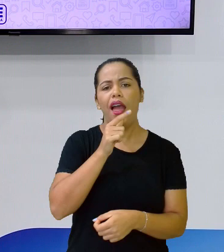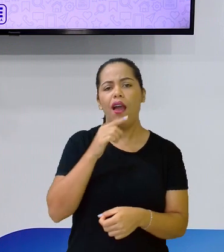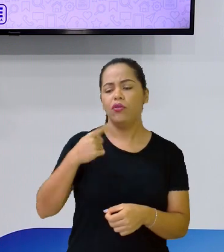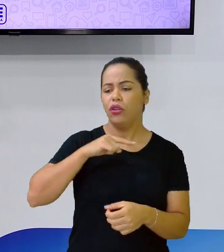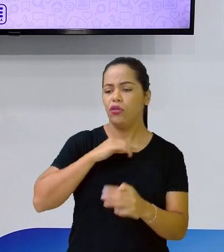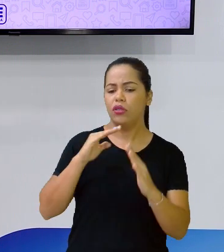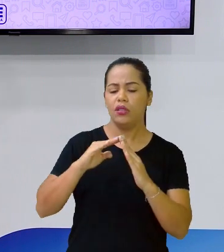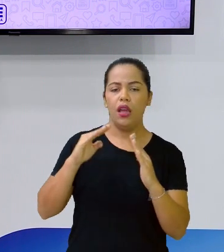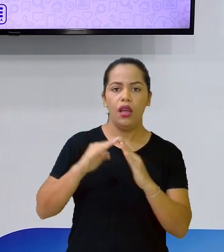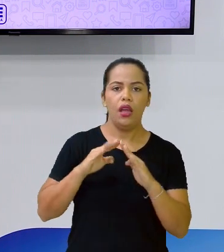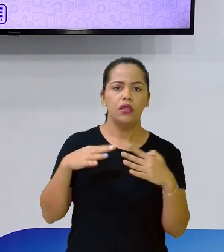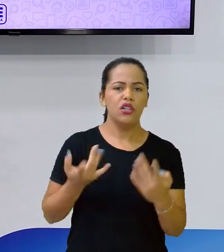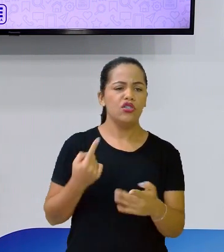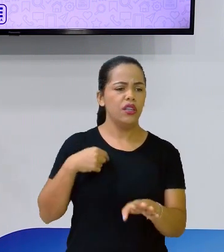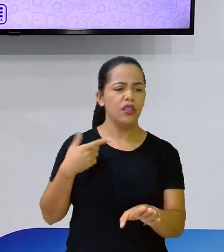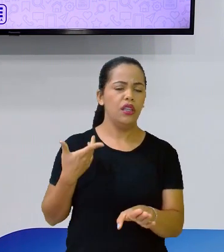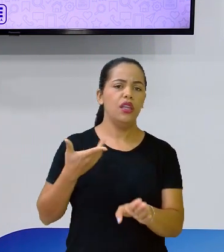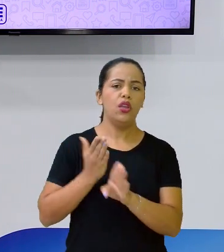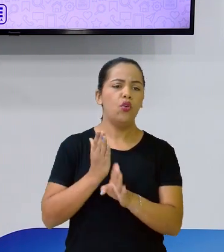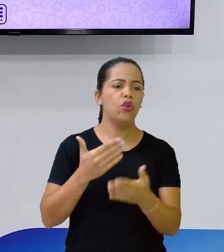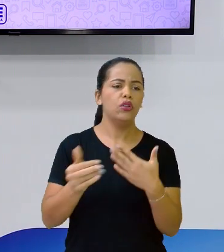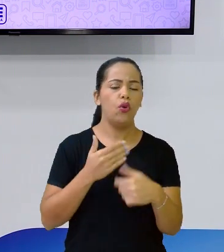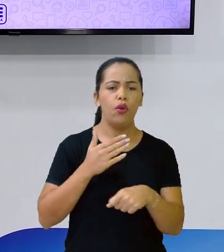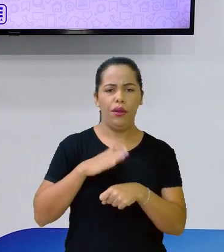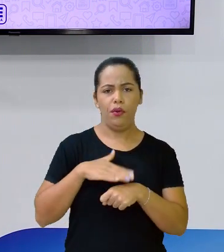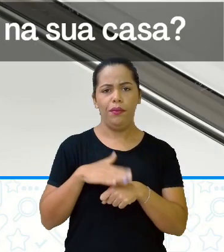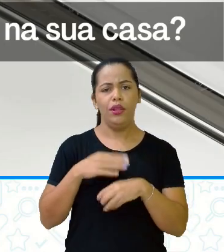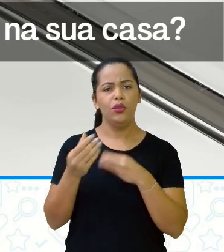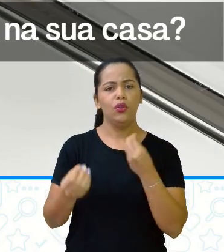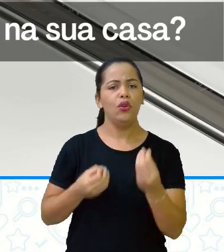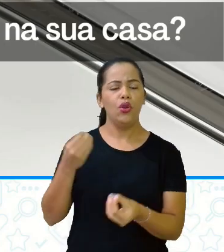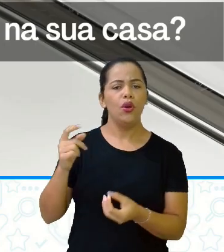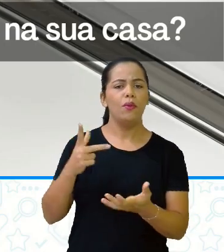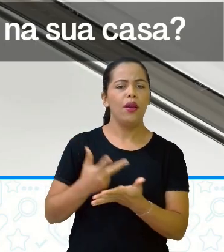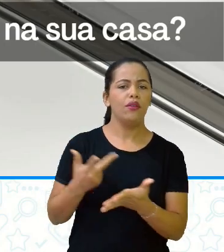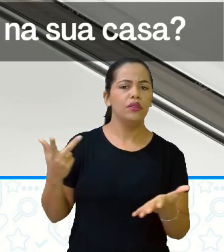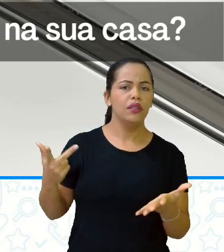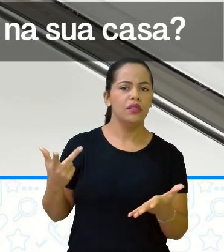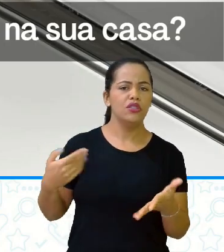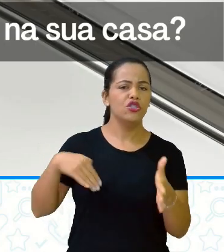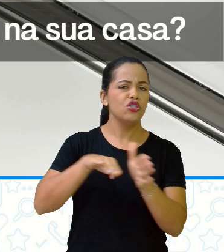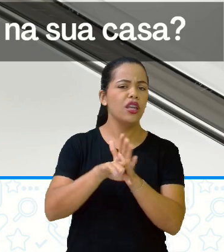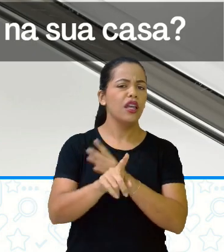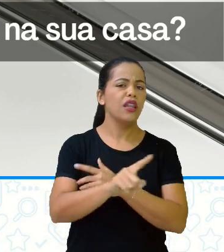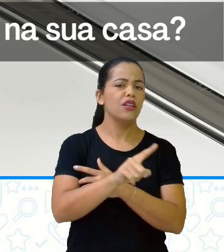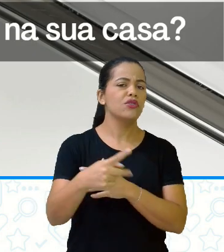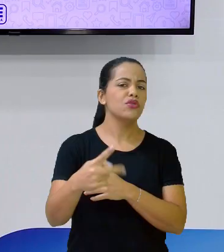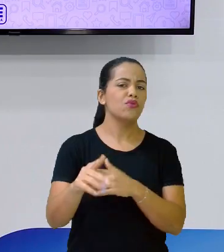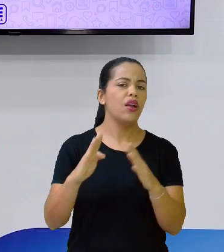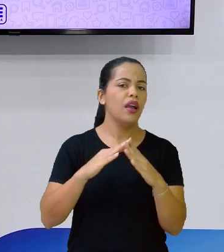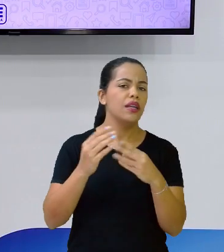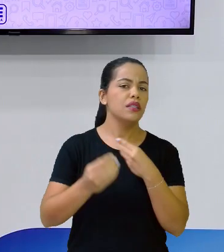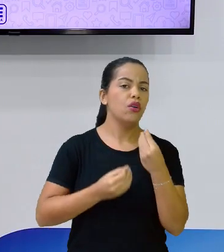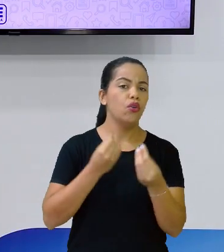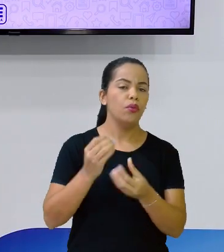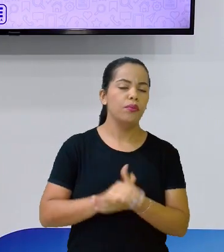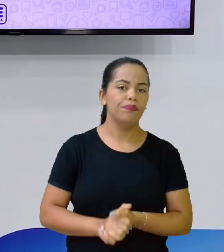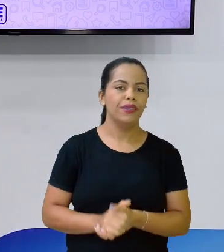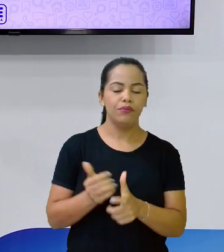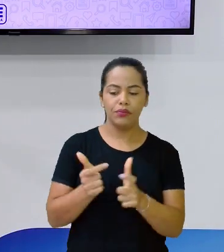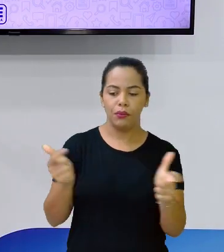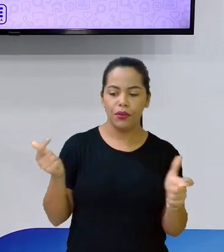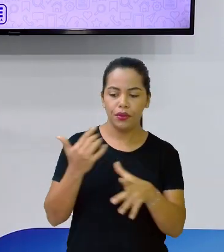qualquer momento? Como é que será que essa água aqui chega na sua casa? Na maioria